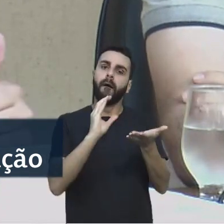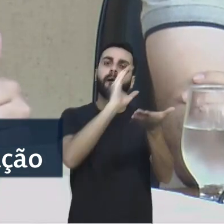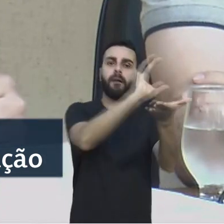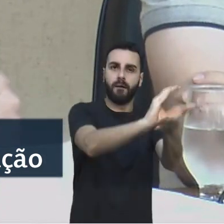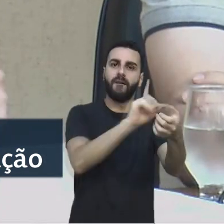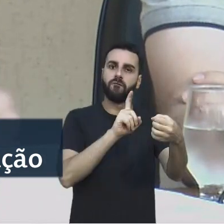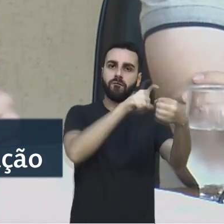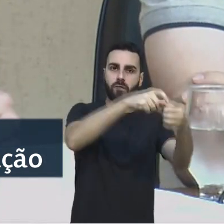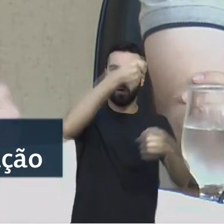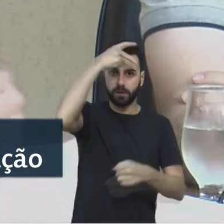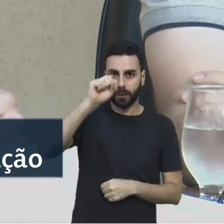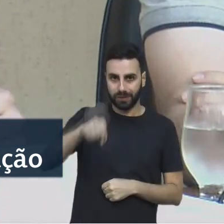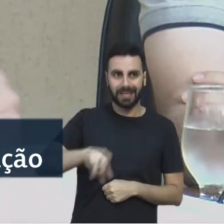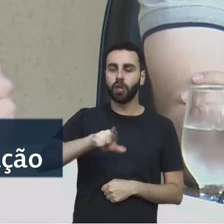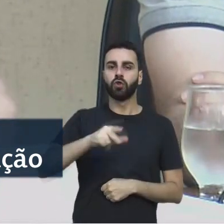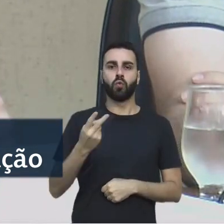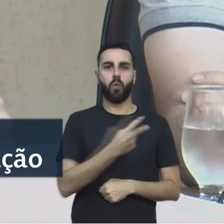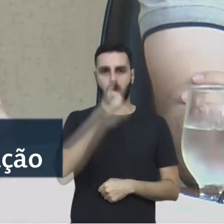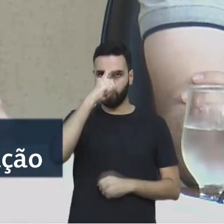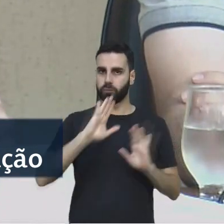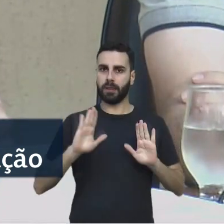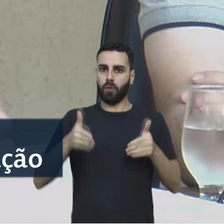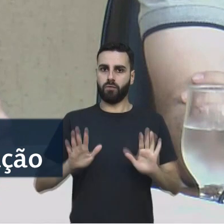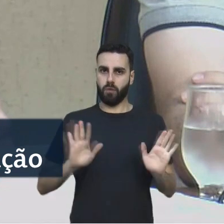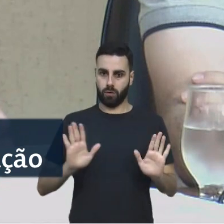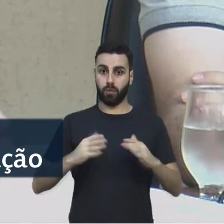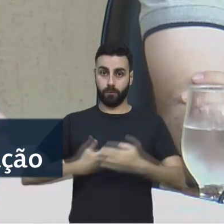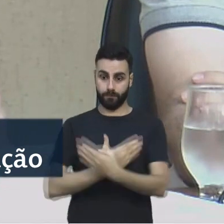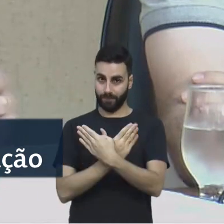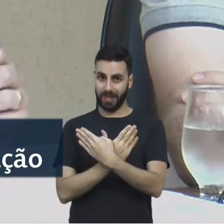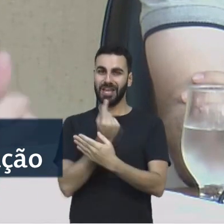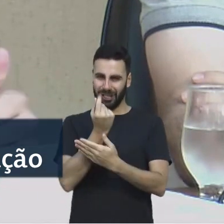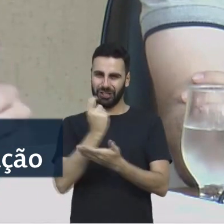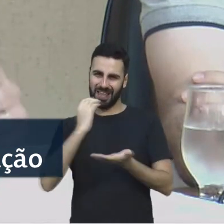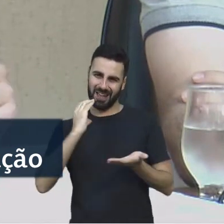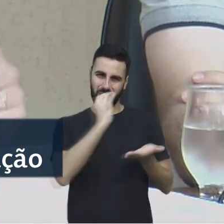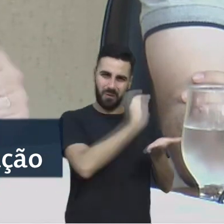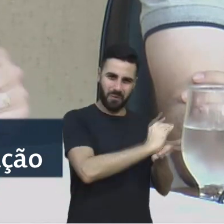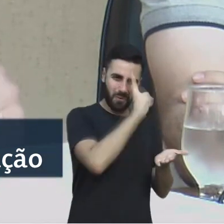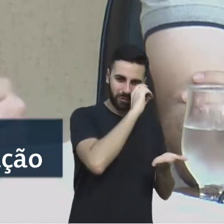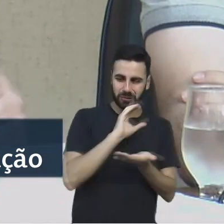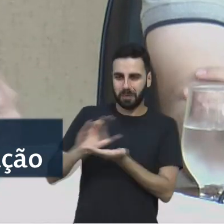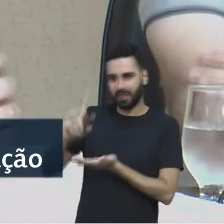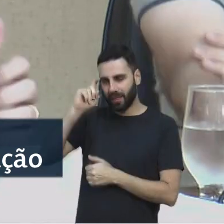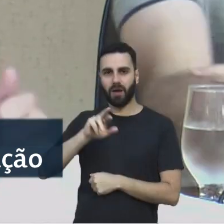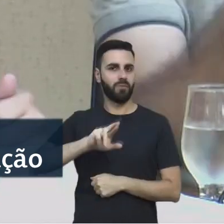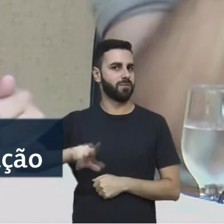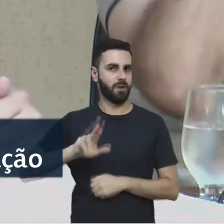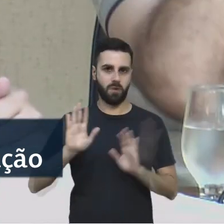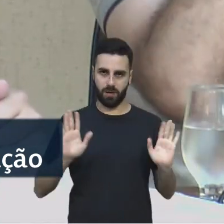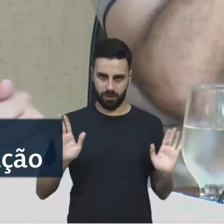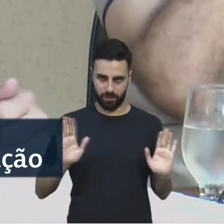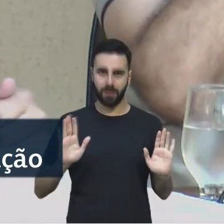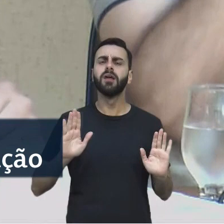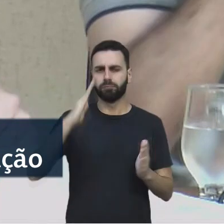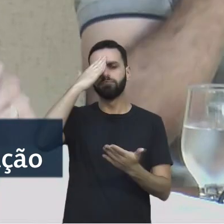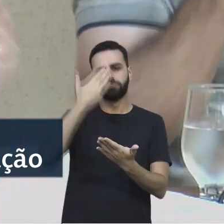executivo não pro hospital porque a câmara a câmara municipal não tem esse poder de est passando esse valor direto para hospitais